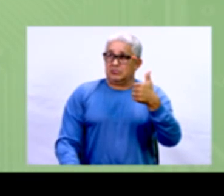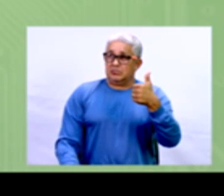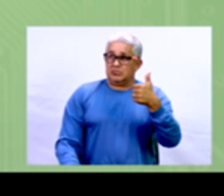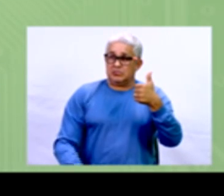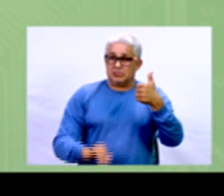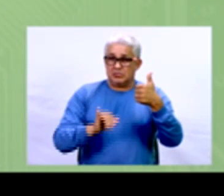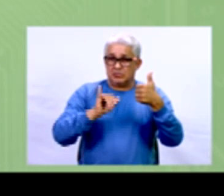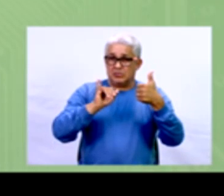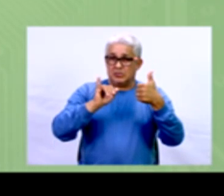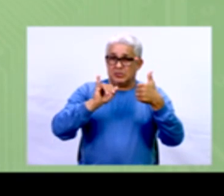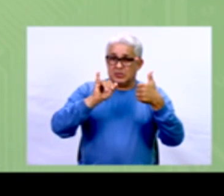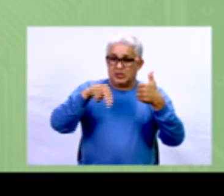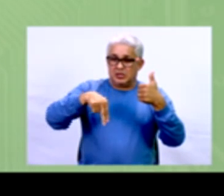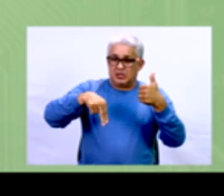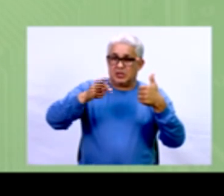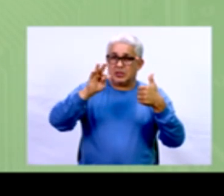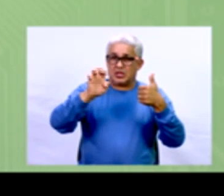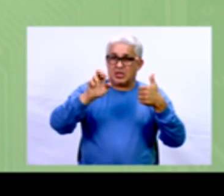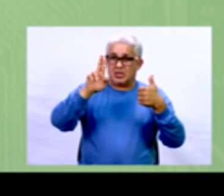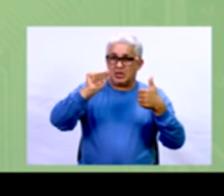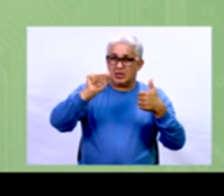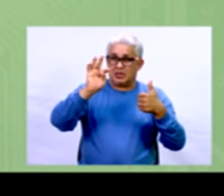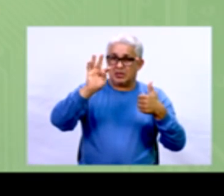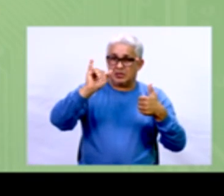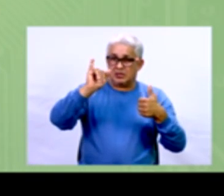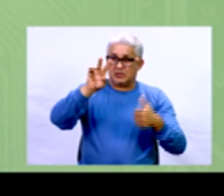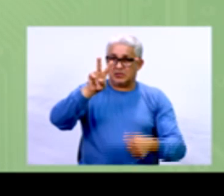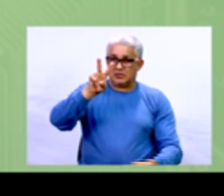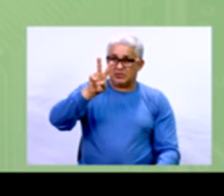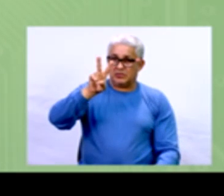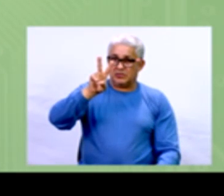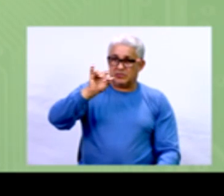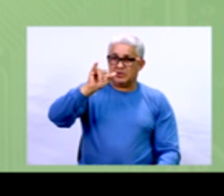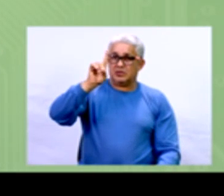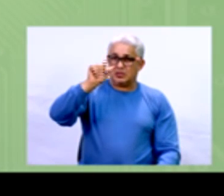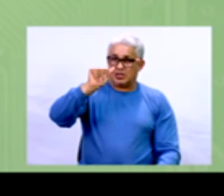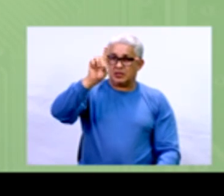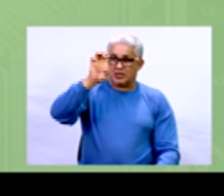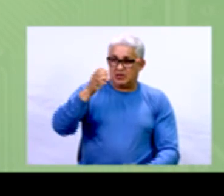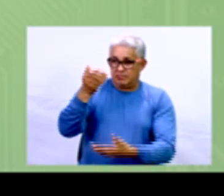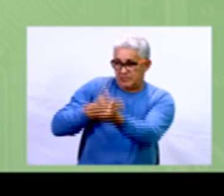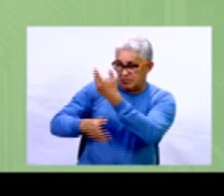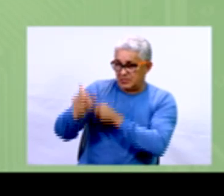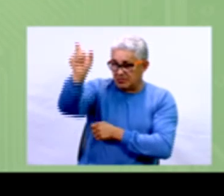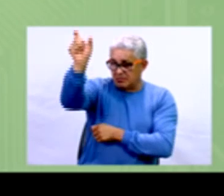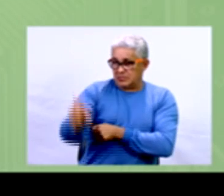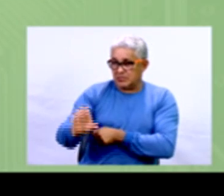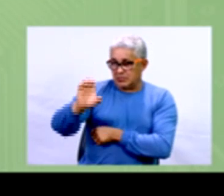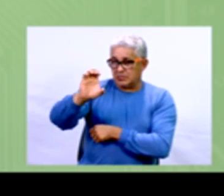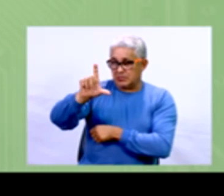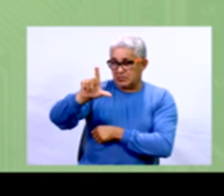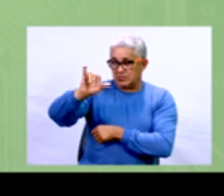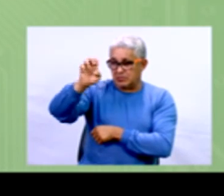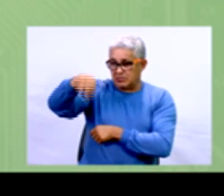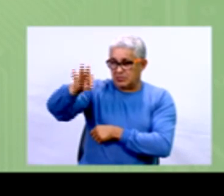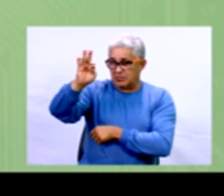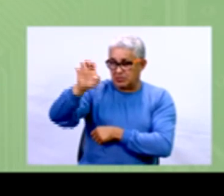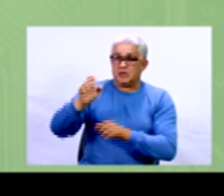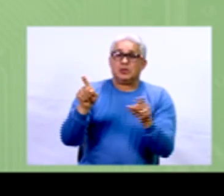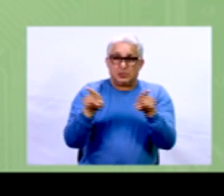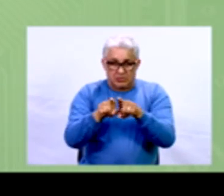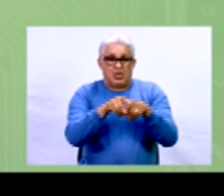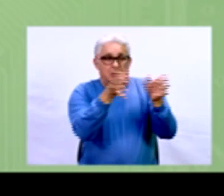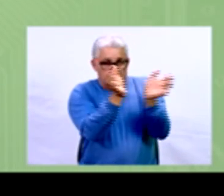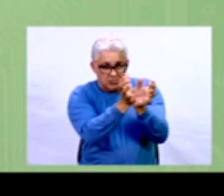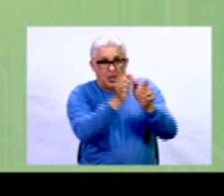ter interatividade. Ela tem que ter uma forma de interagir com o seu cliente. Tem que ter um trabalho em equipe, porque